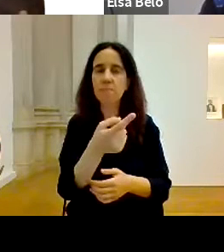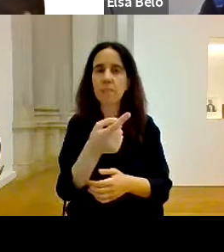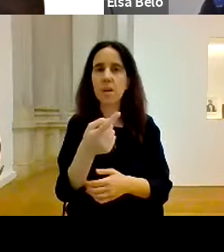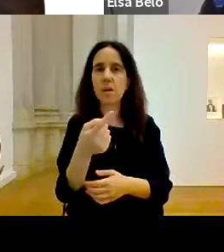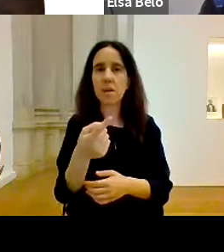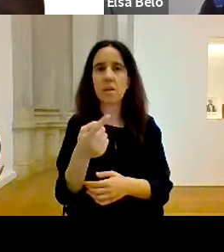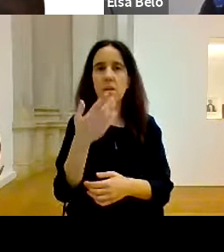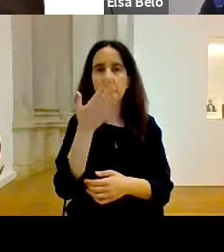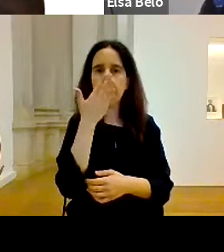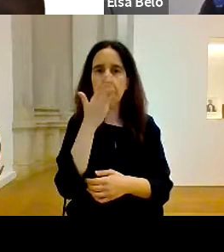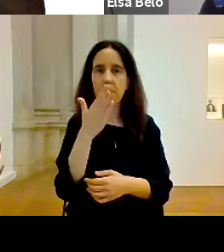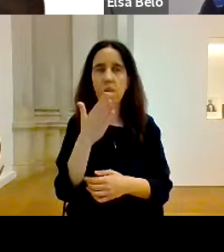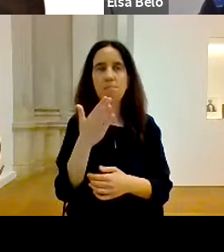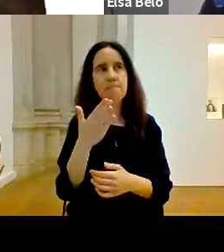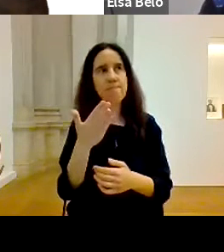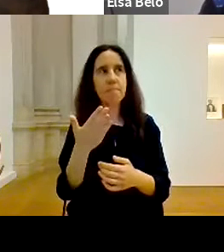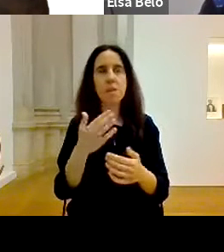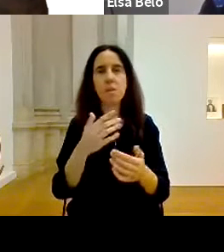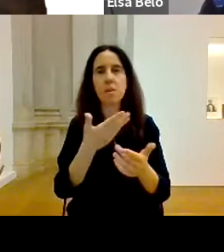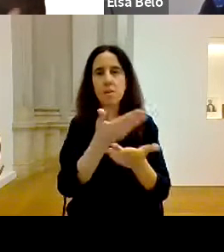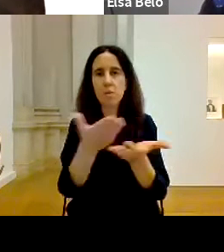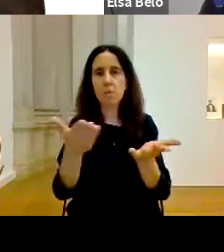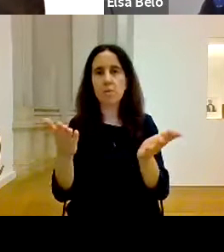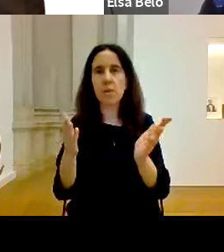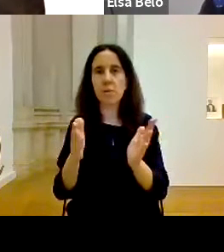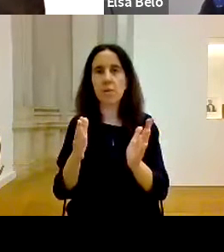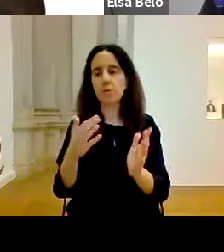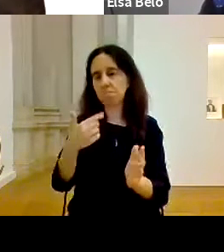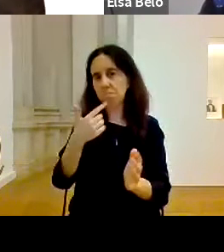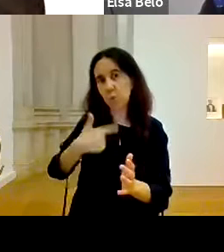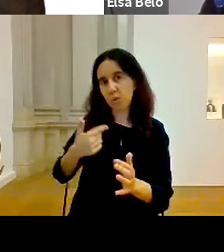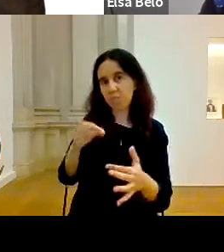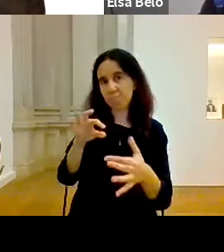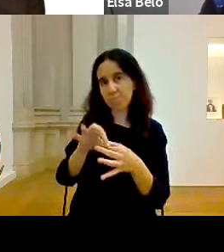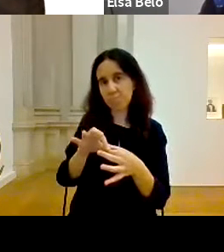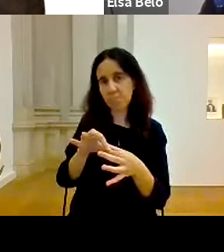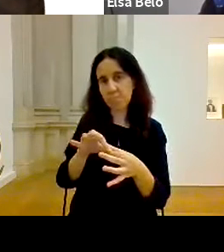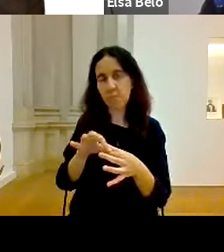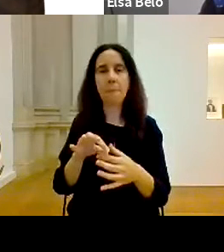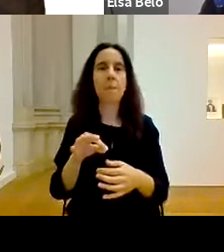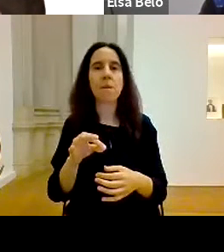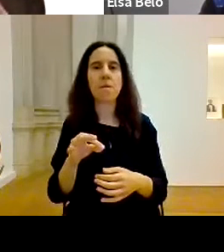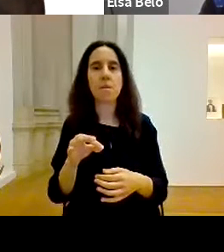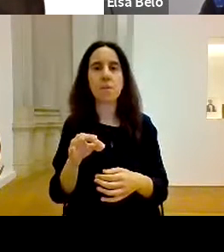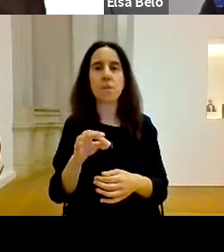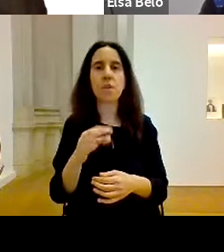de ferramentas, e ligado também à questão que me fez, de que ferramentas é que podemos escolher, que ferramentas é que podemos